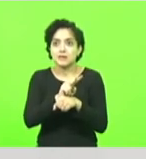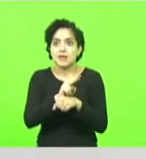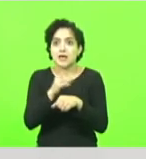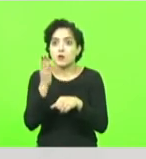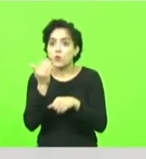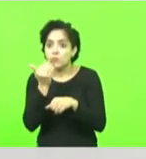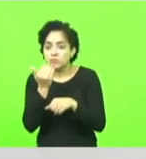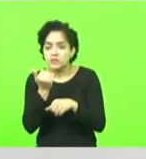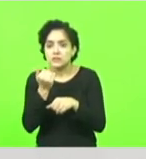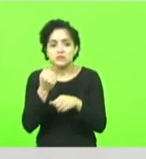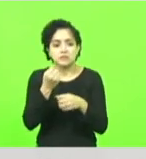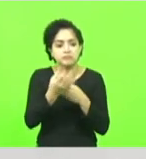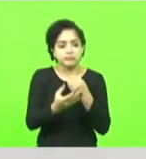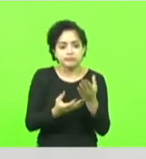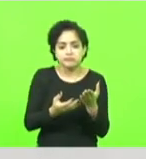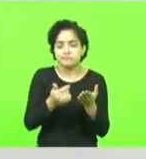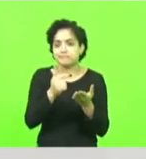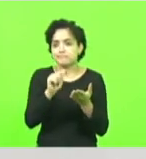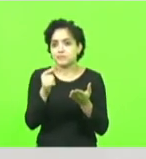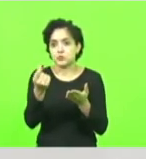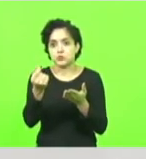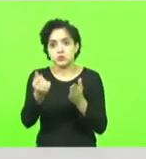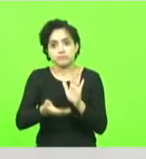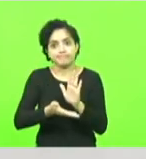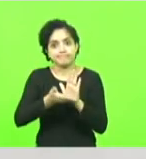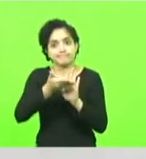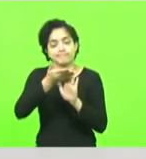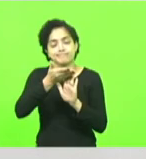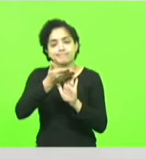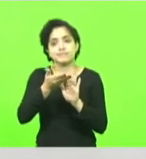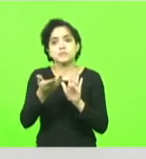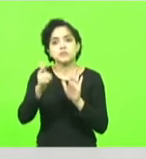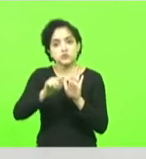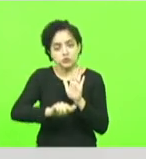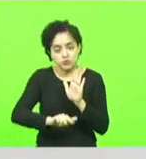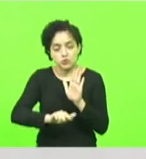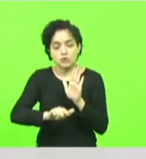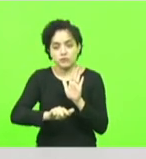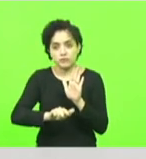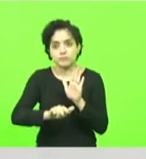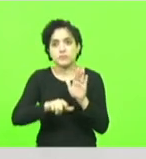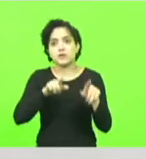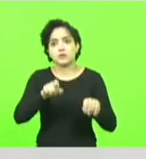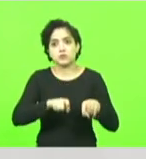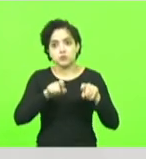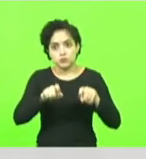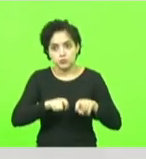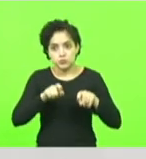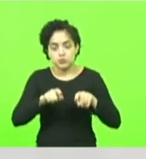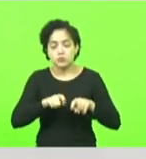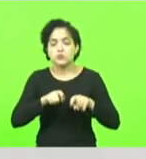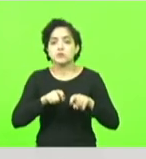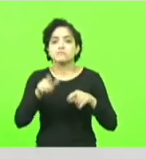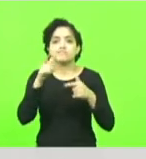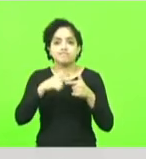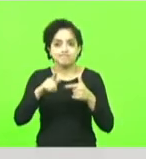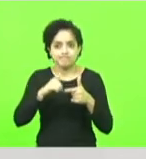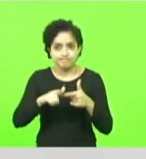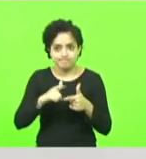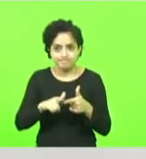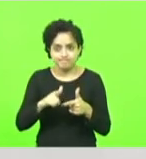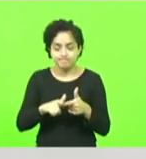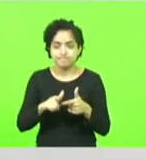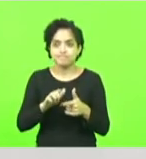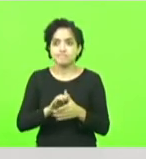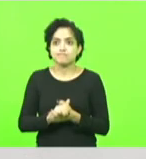pagar o preço da ração. Então, mais uma vez, a nossa agricultura está enfrentando uma situação muito delicada. Deputada